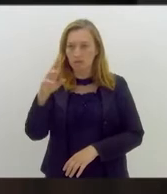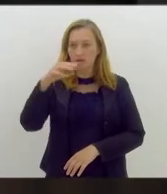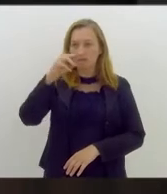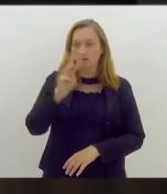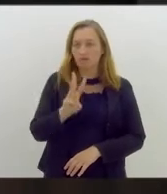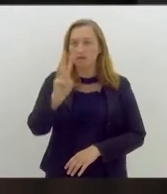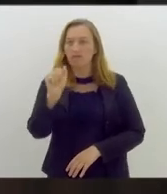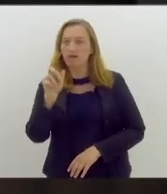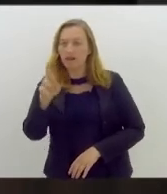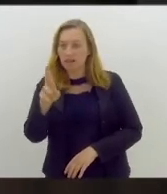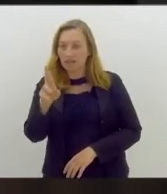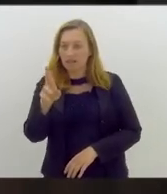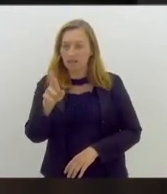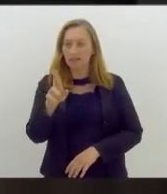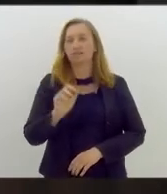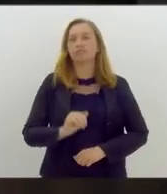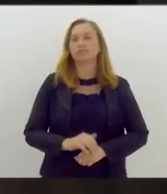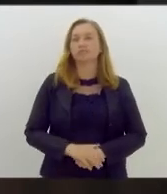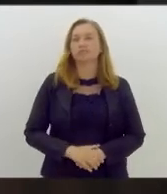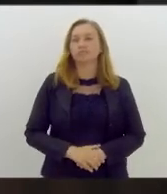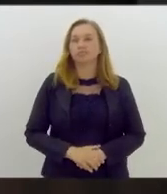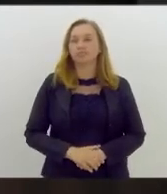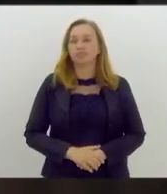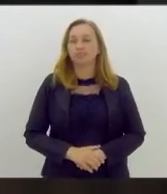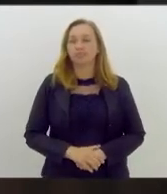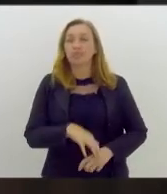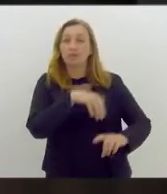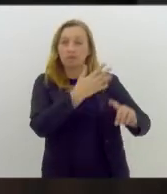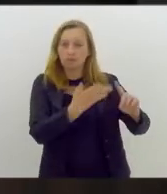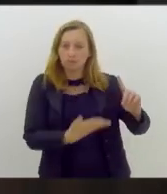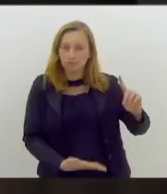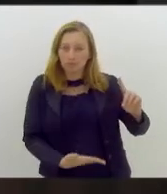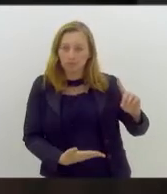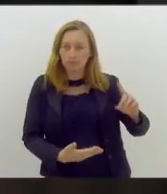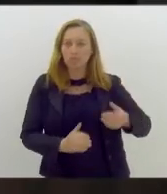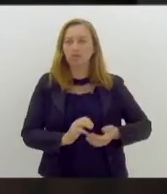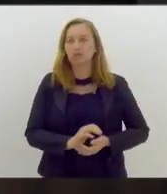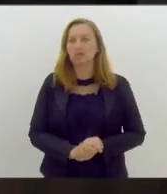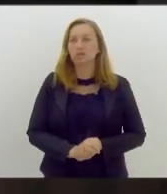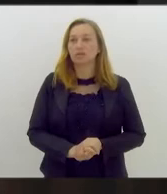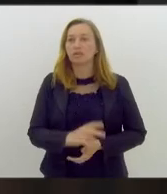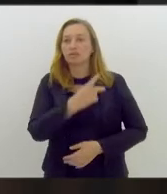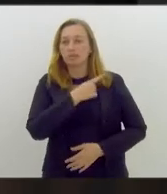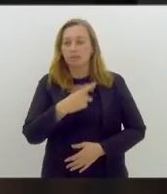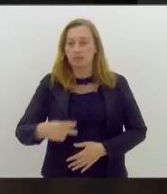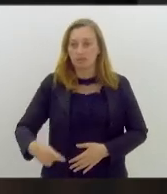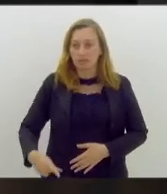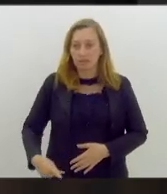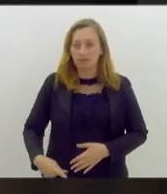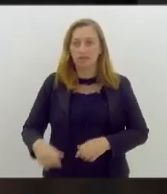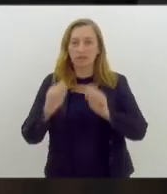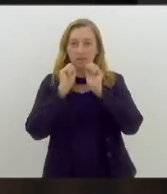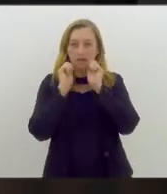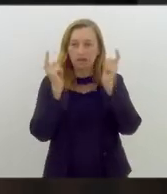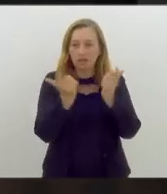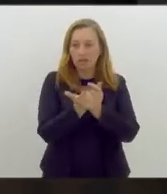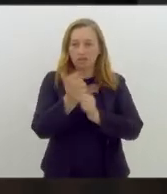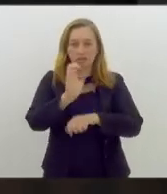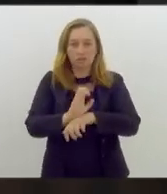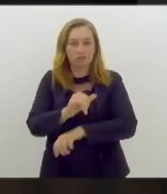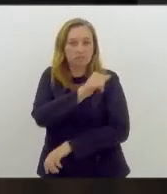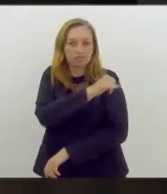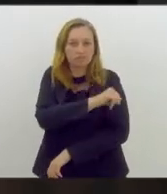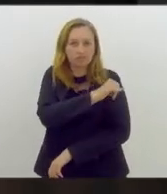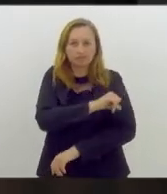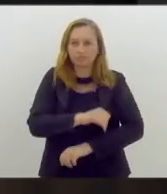Wagner Cineri de Paula Freitas. Essa homenagem tem a coautoria do presidente da Assembleia Legislativa do Estado do Rio de